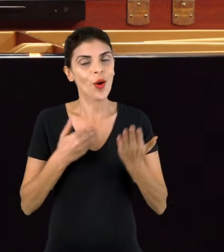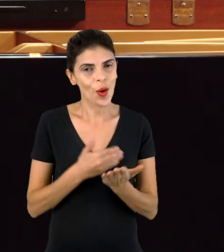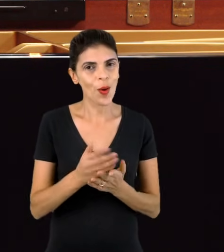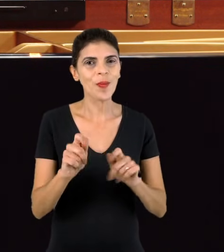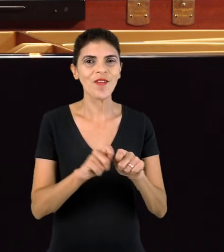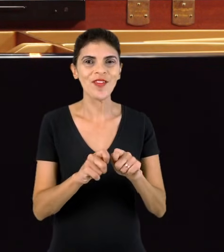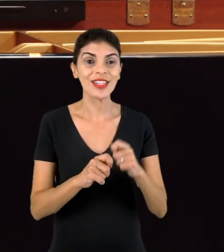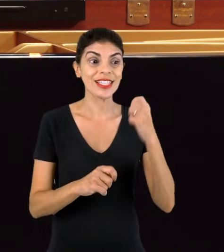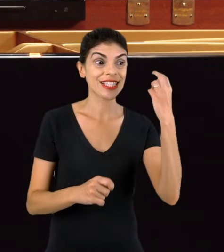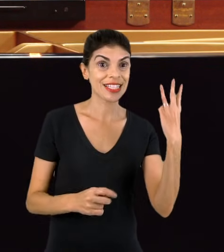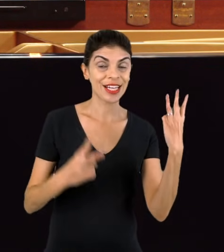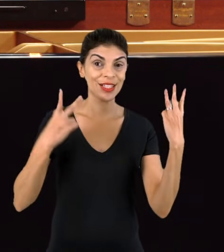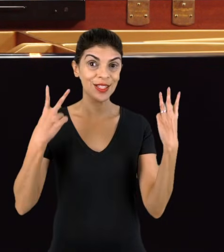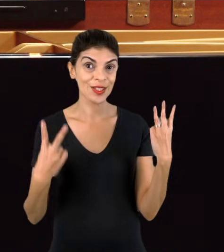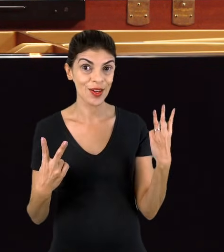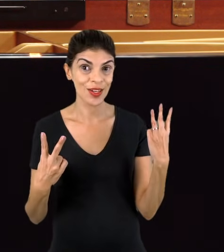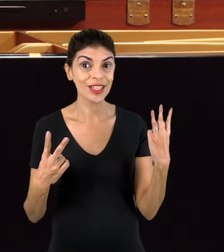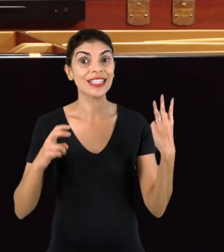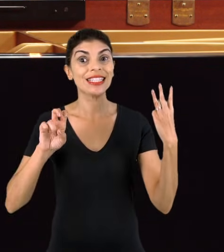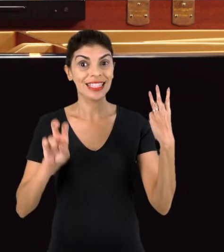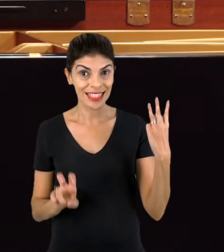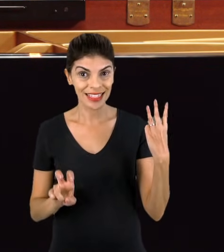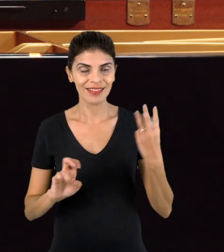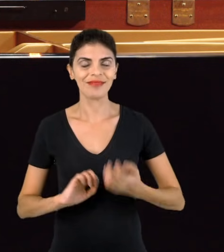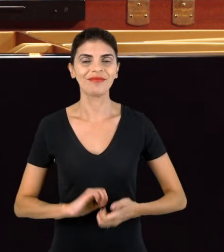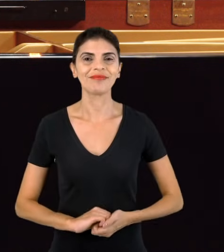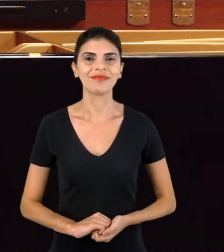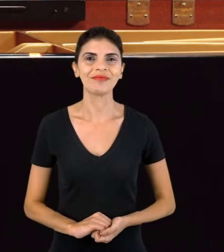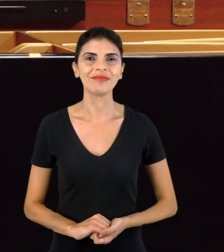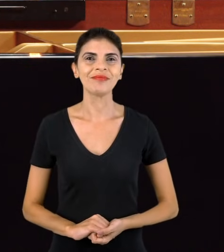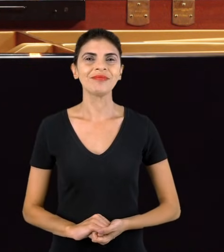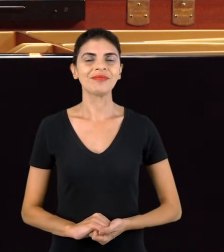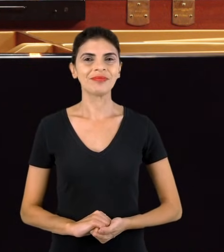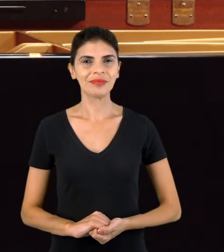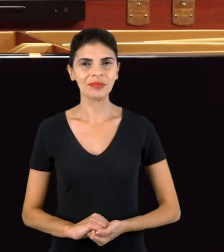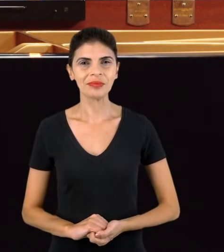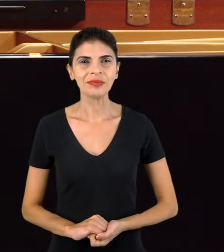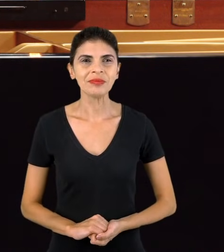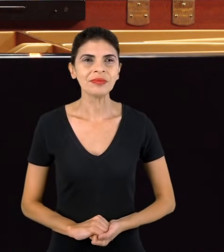E eu comecei a fazer o 3 contra 2 dentro desse 5.